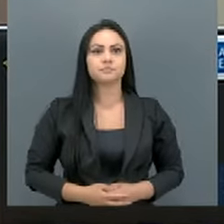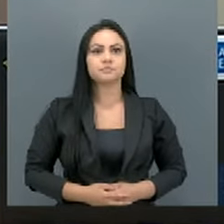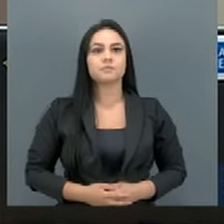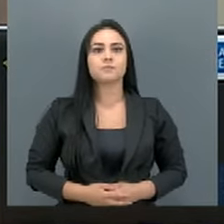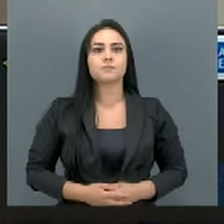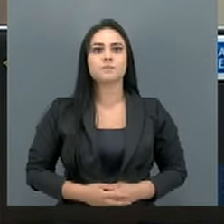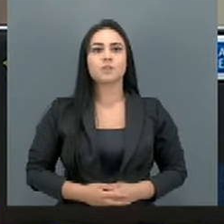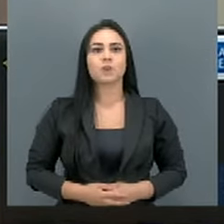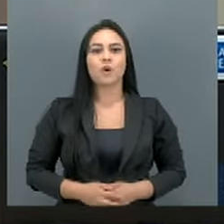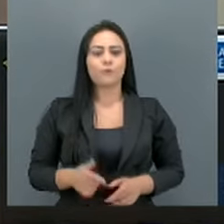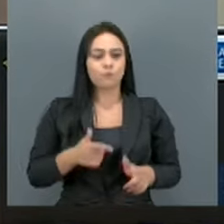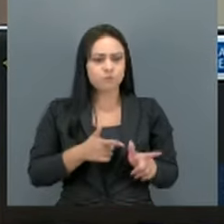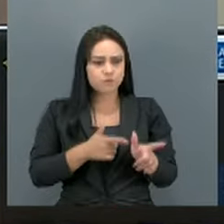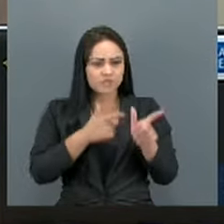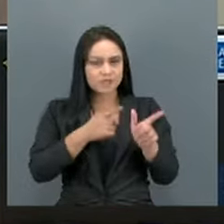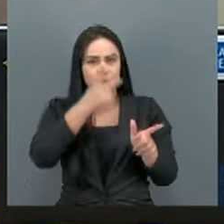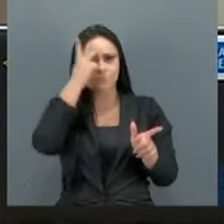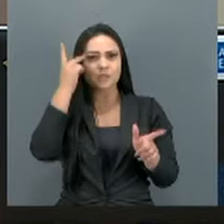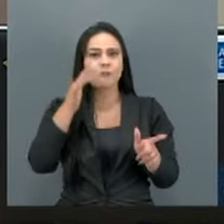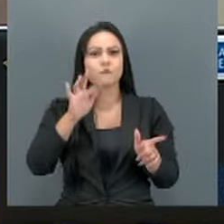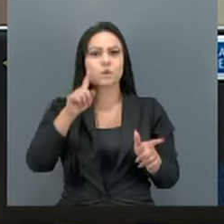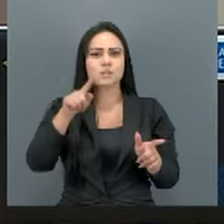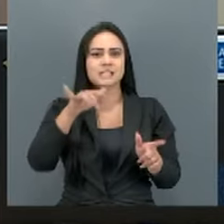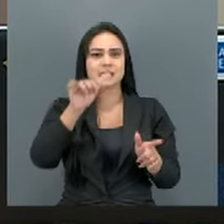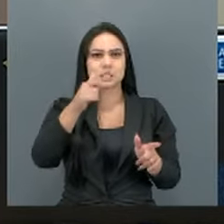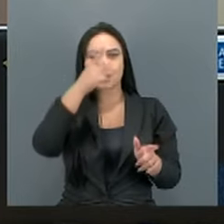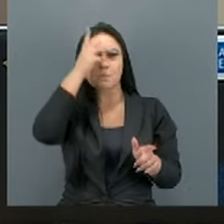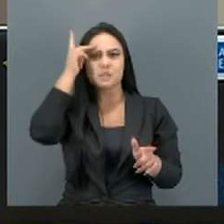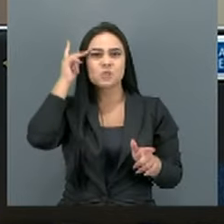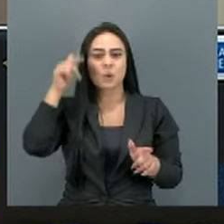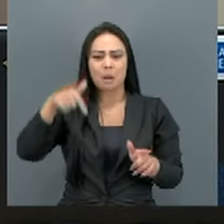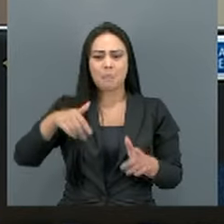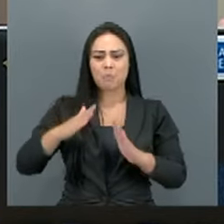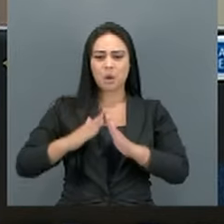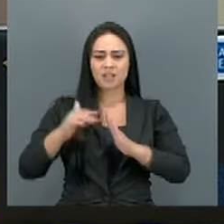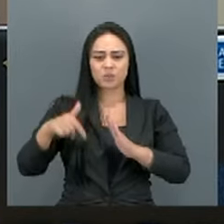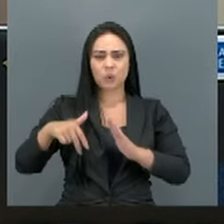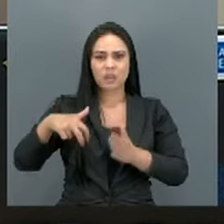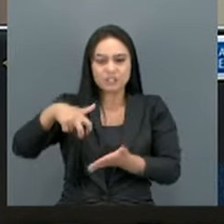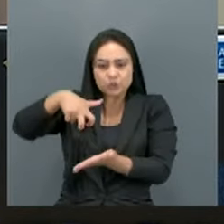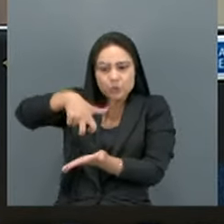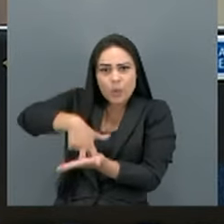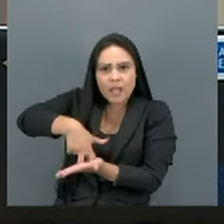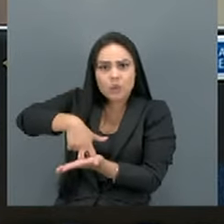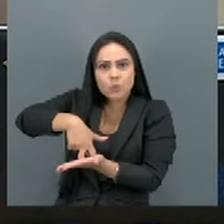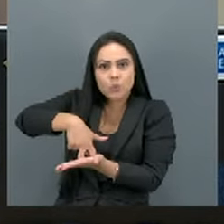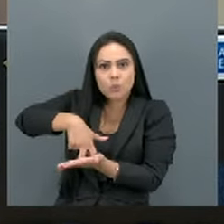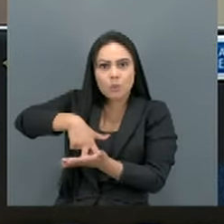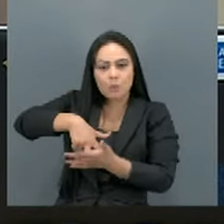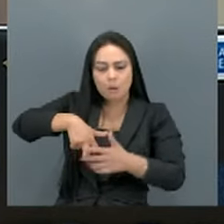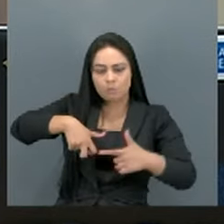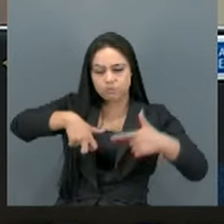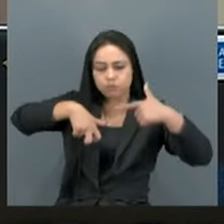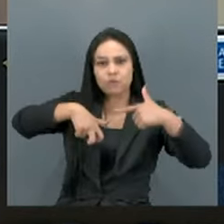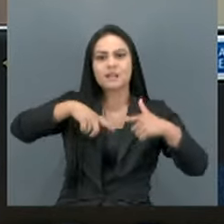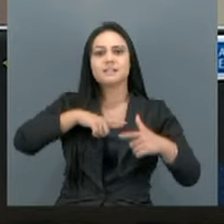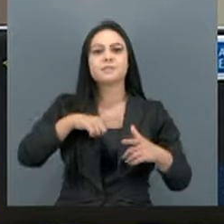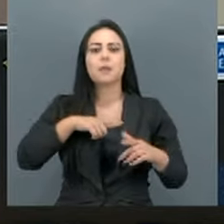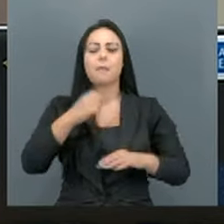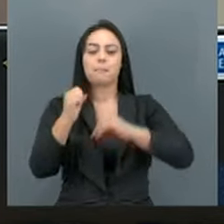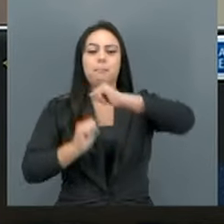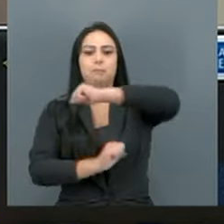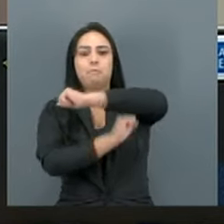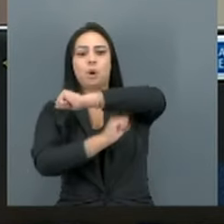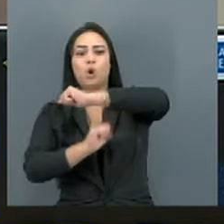Fuzil apontado para uma moradora de joelhos, não temos essa cena, temos só esse relato. Derrubada de pontes que crianças usavam